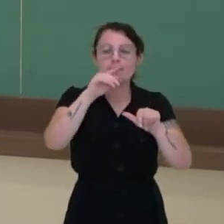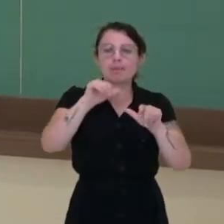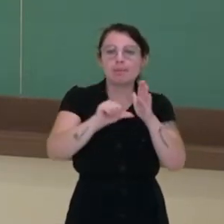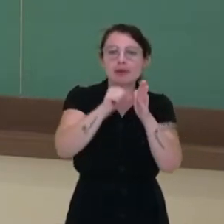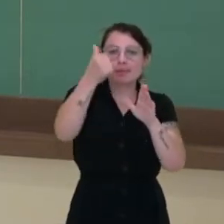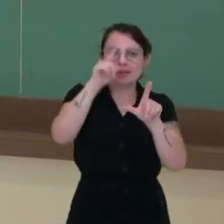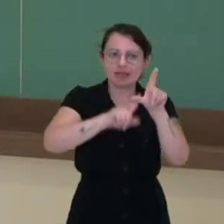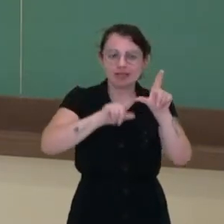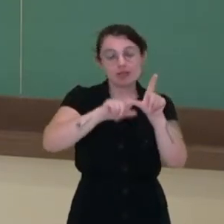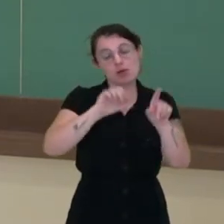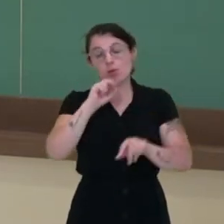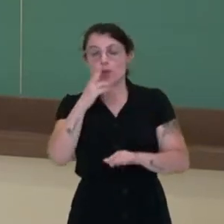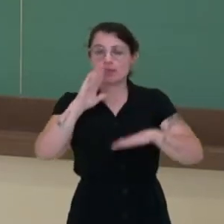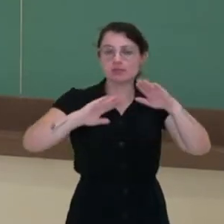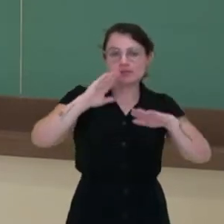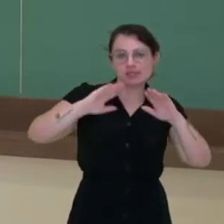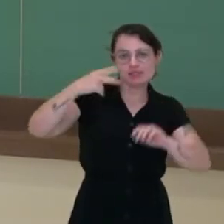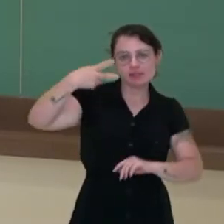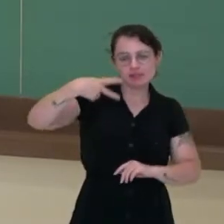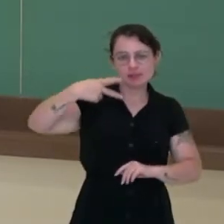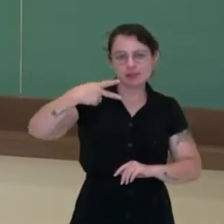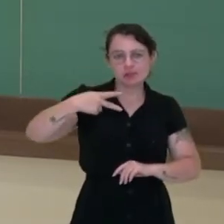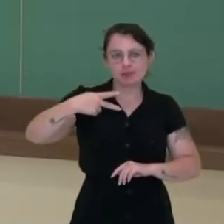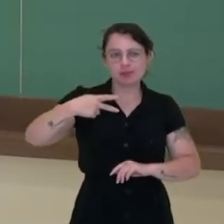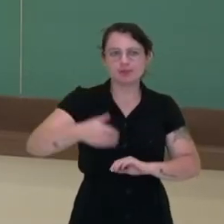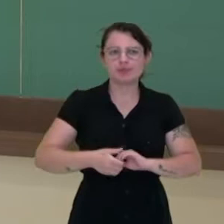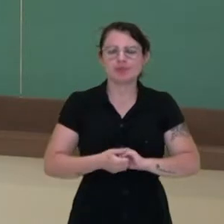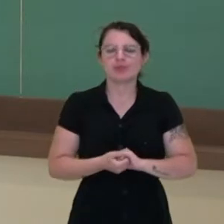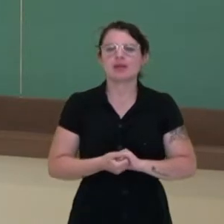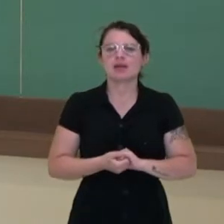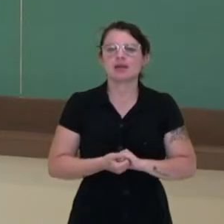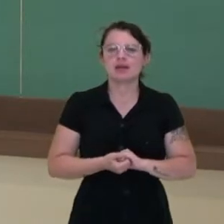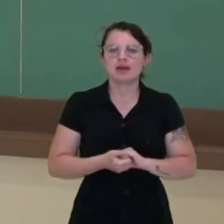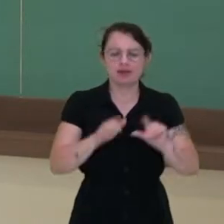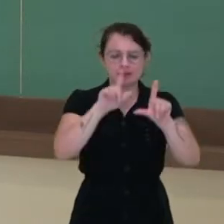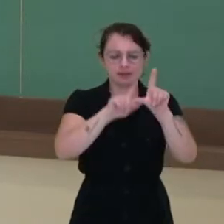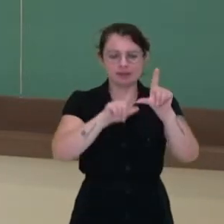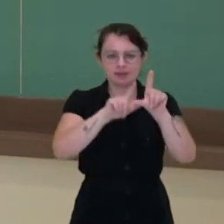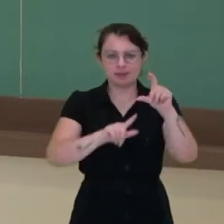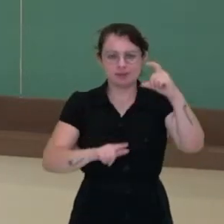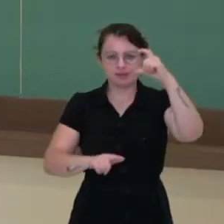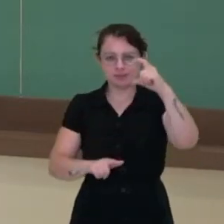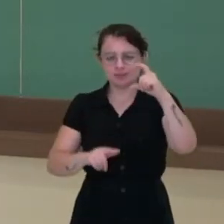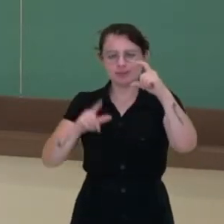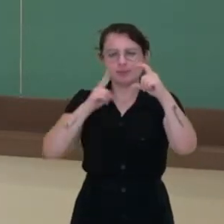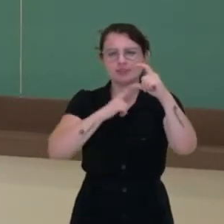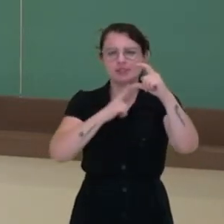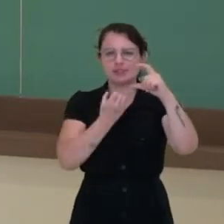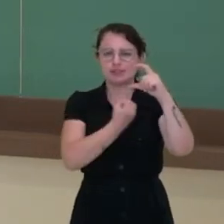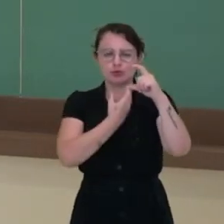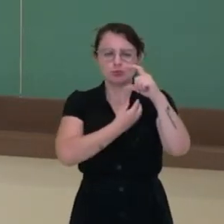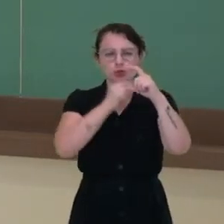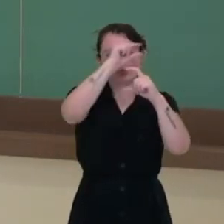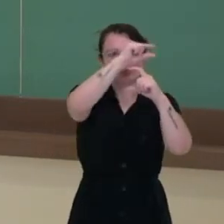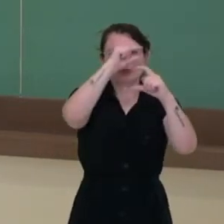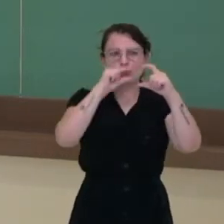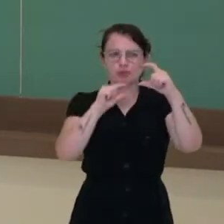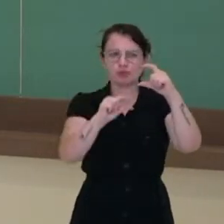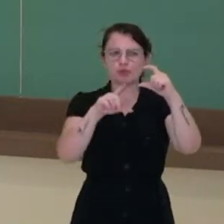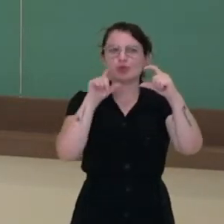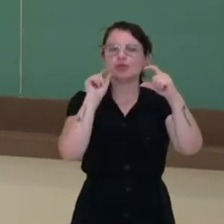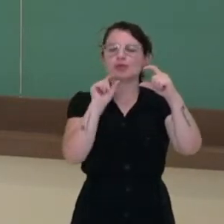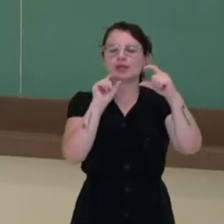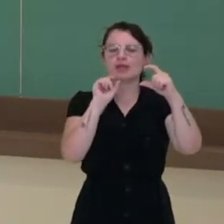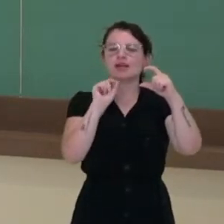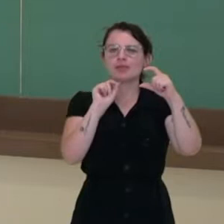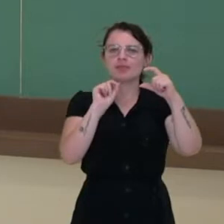uma segunda. Esses números que estão sobre essas letras e subscrito indica a